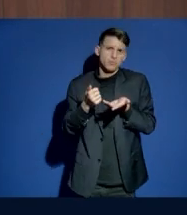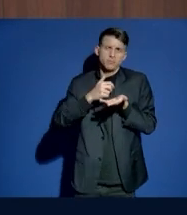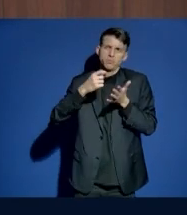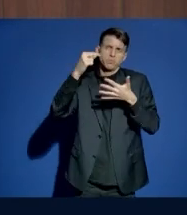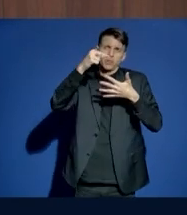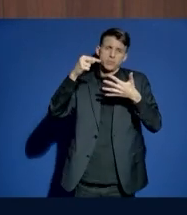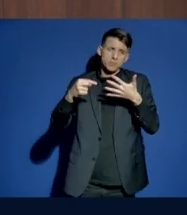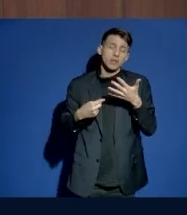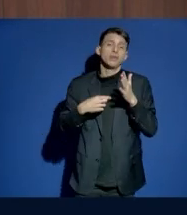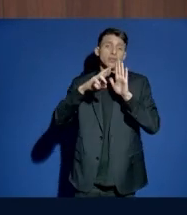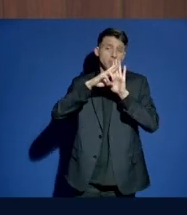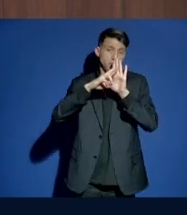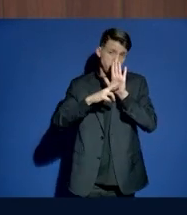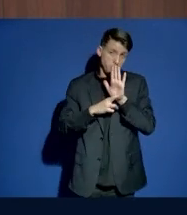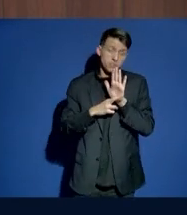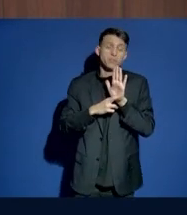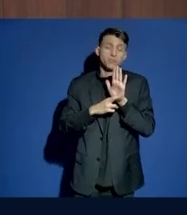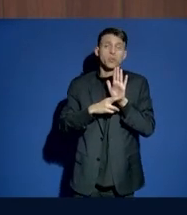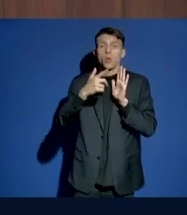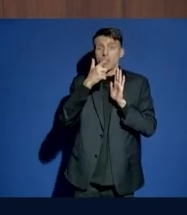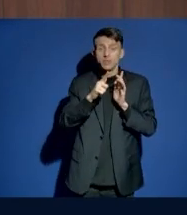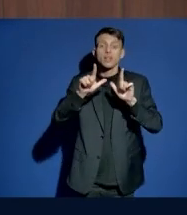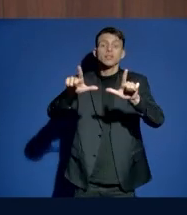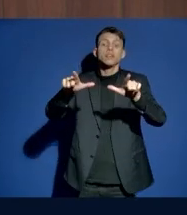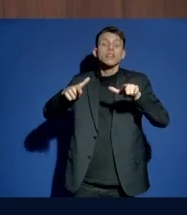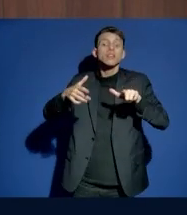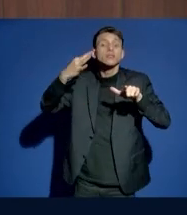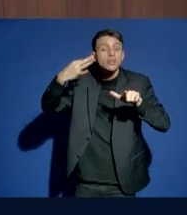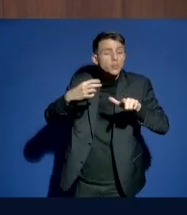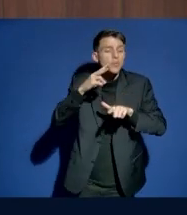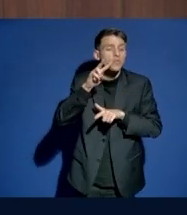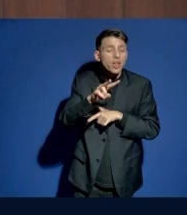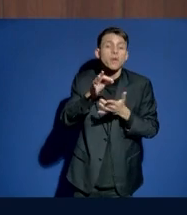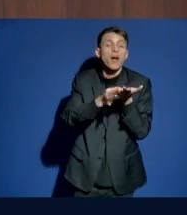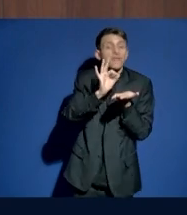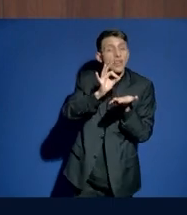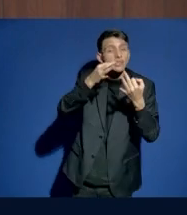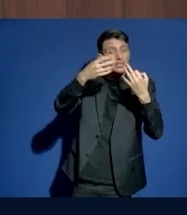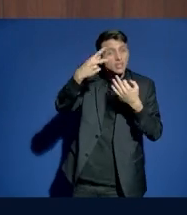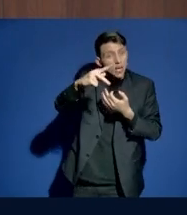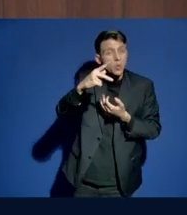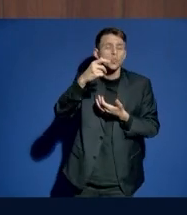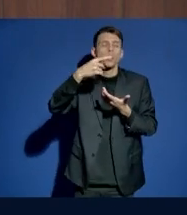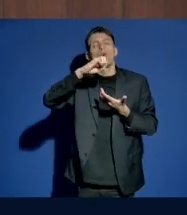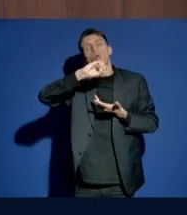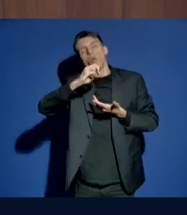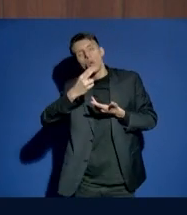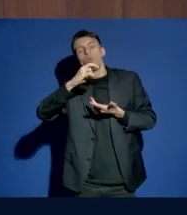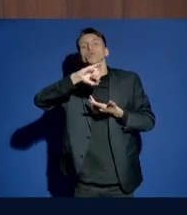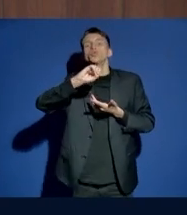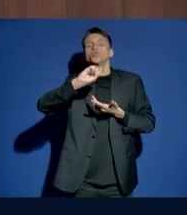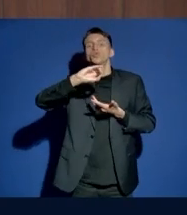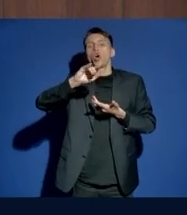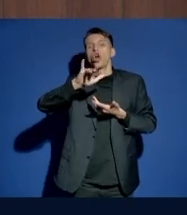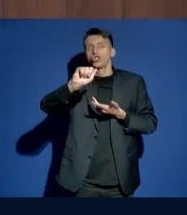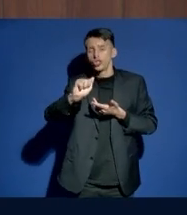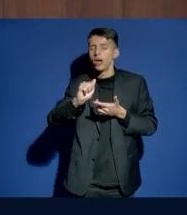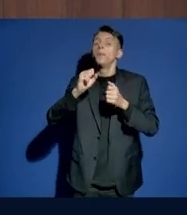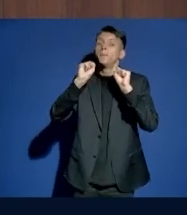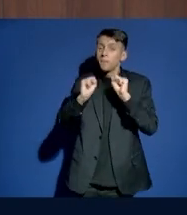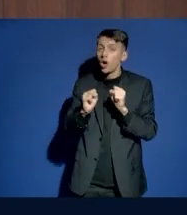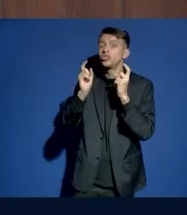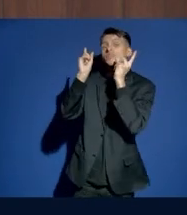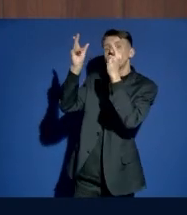numa legislação para você certificar se aquele café seu ser sua soja pode ir para a Europa